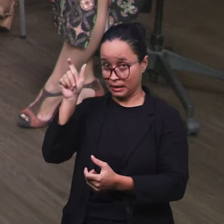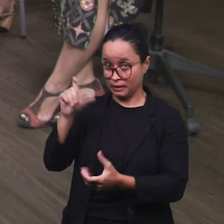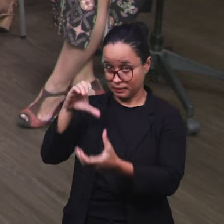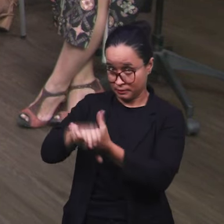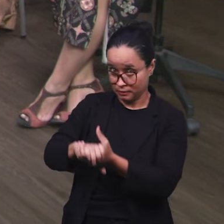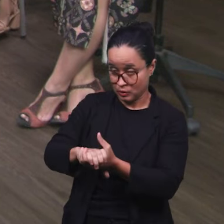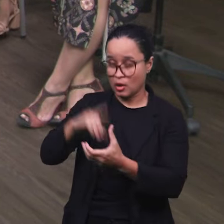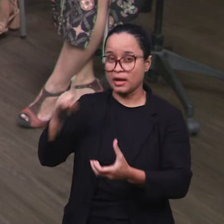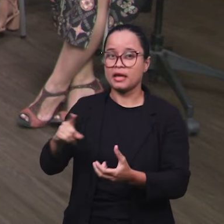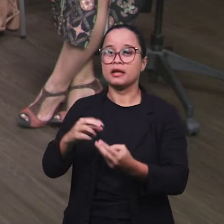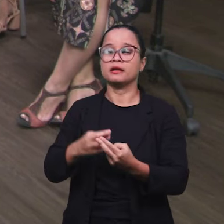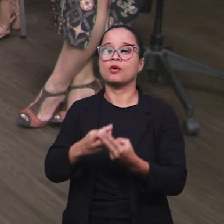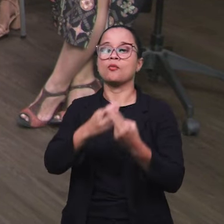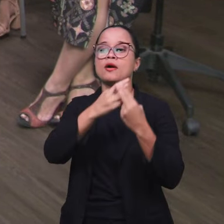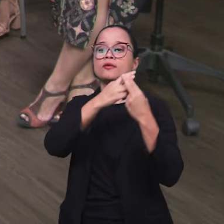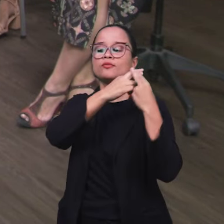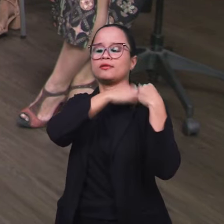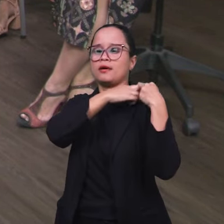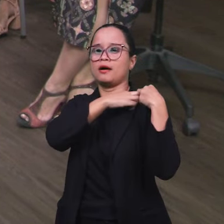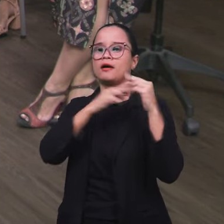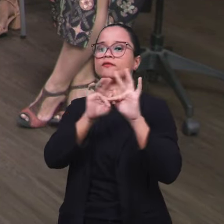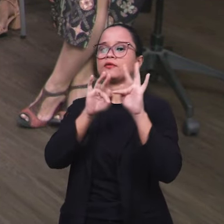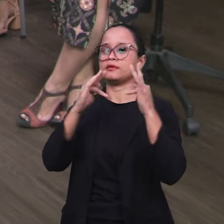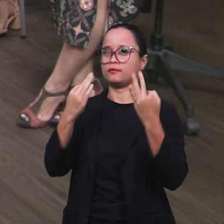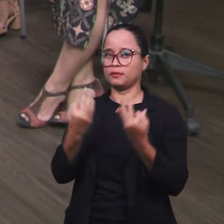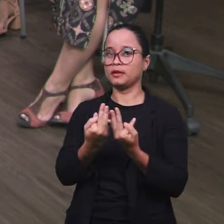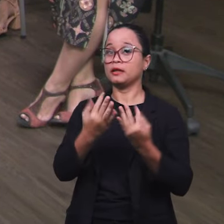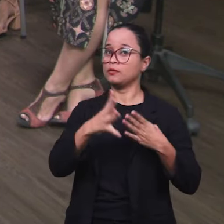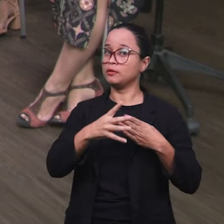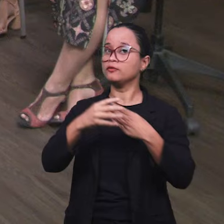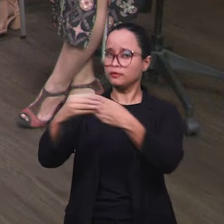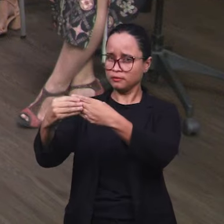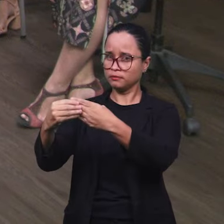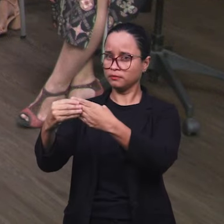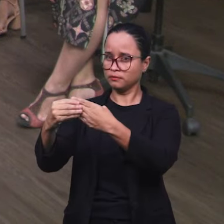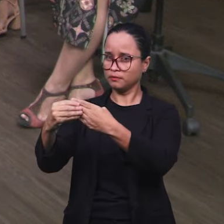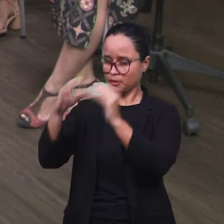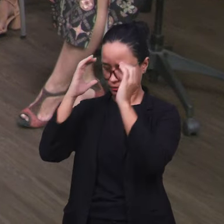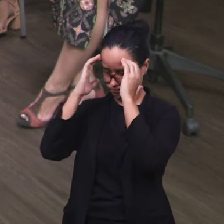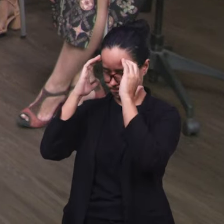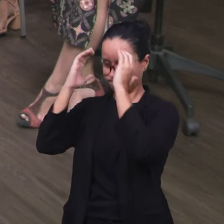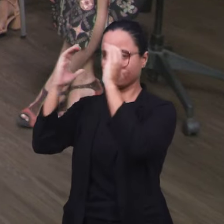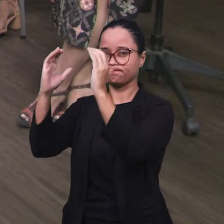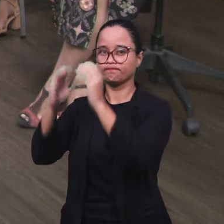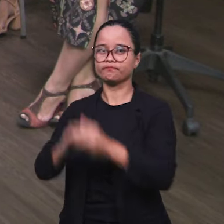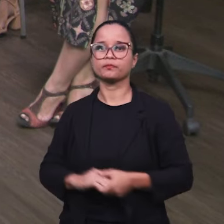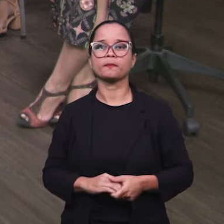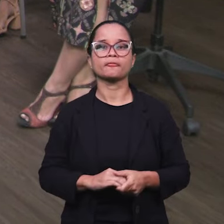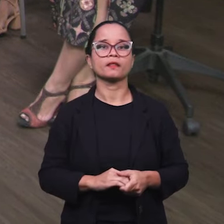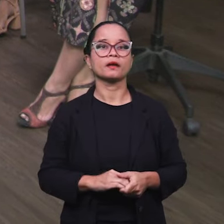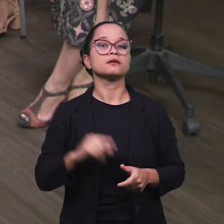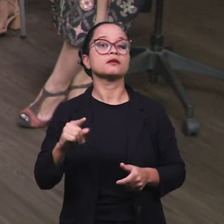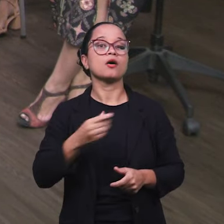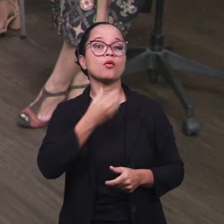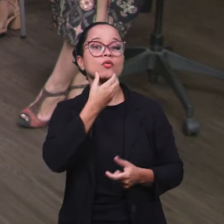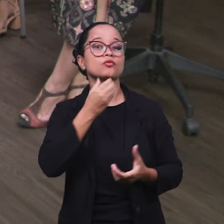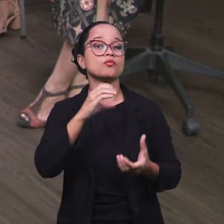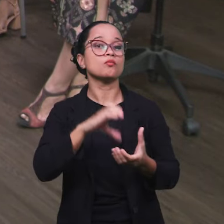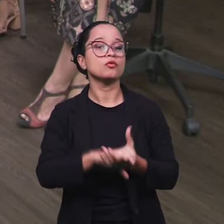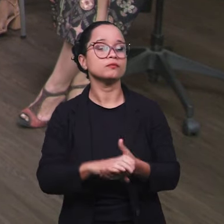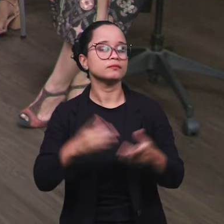uma direção que precisa ser seguida. Mas, por outro lado, também citado pelo pastor Josias, a palavra diz assim, e